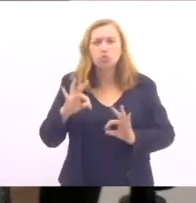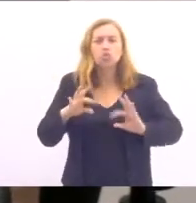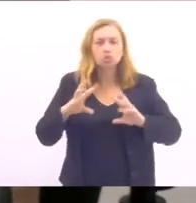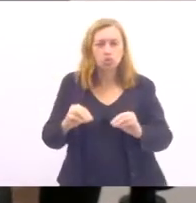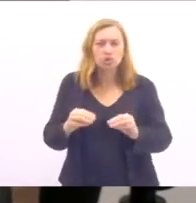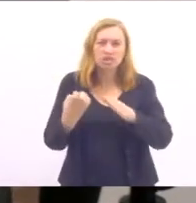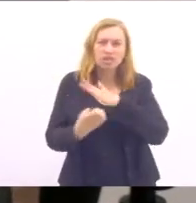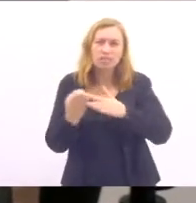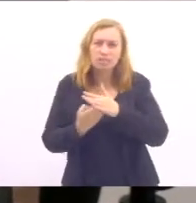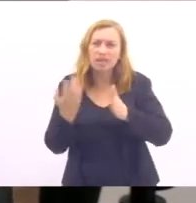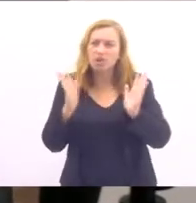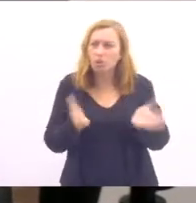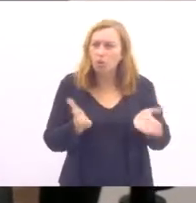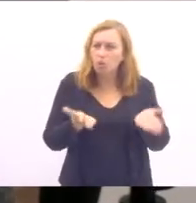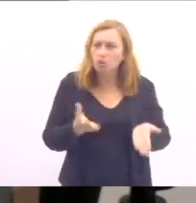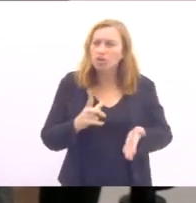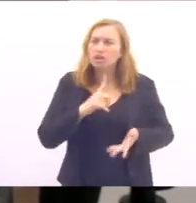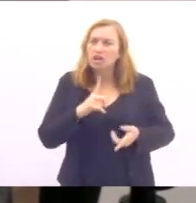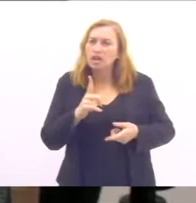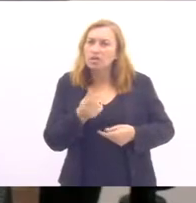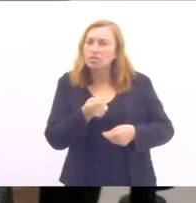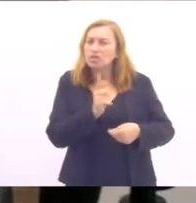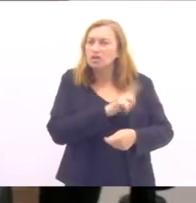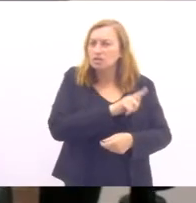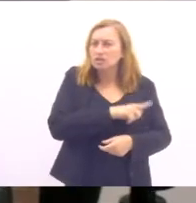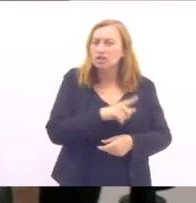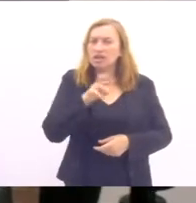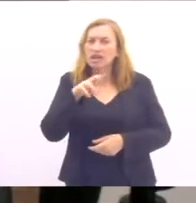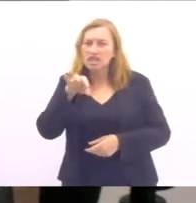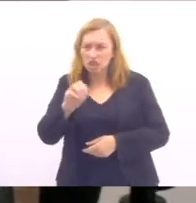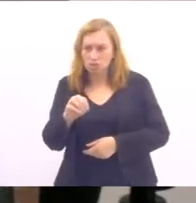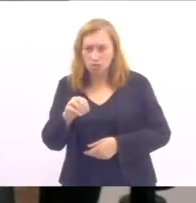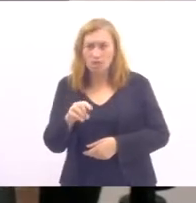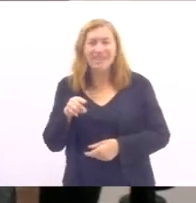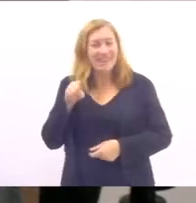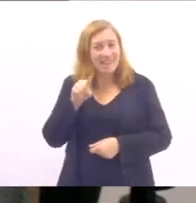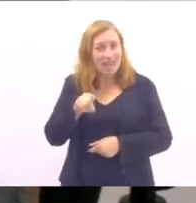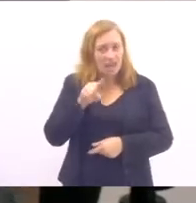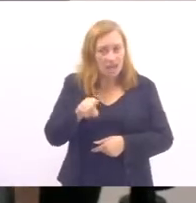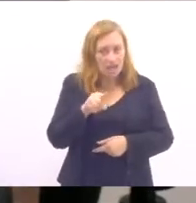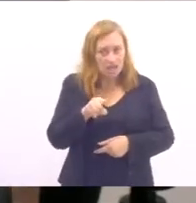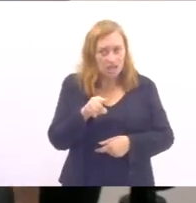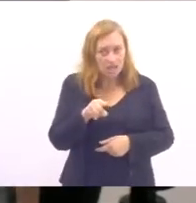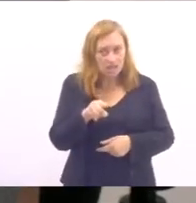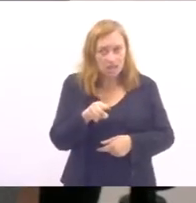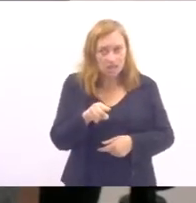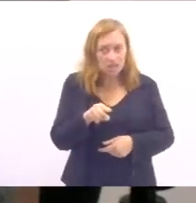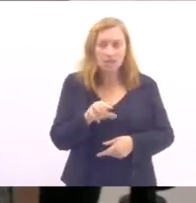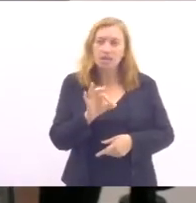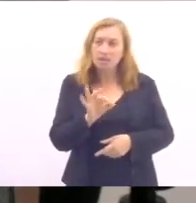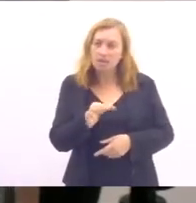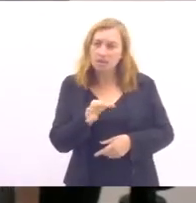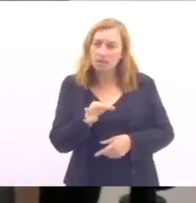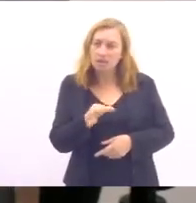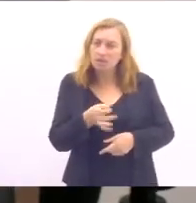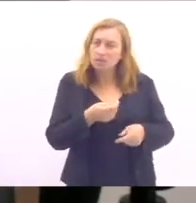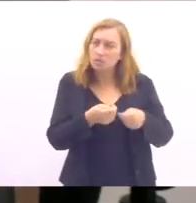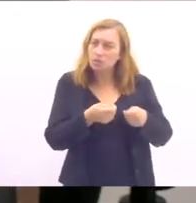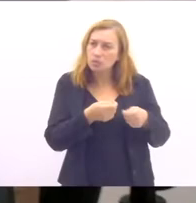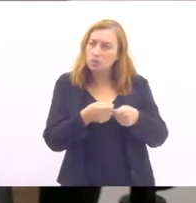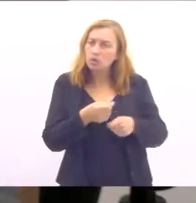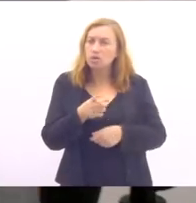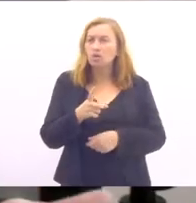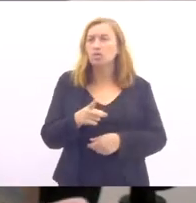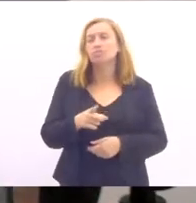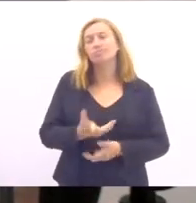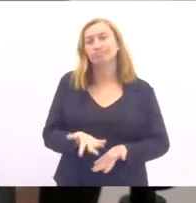empresas hoje mantêm um gerenciamento de resíduo. E esse gerenciador de resíduo, via de regra, é o donatário